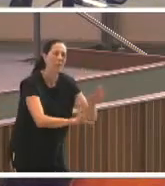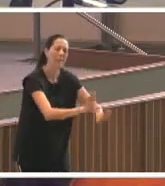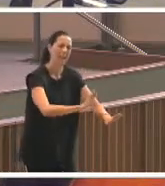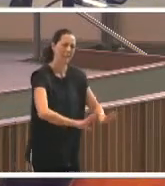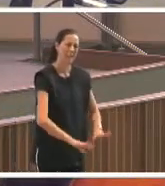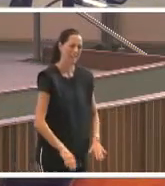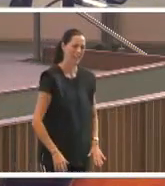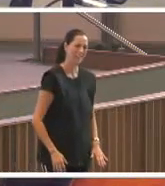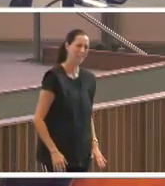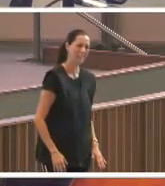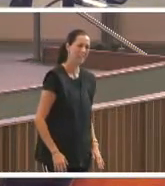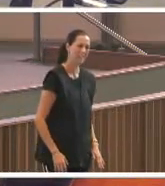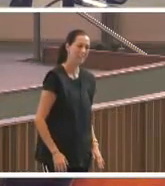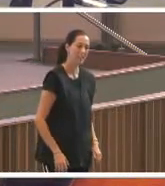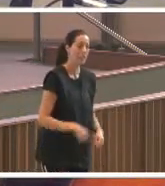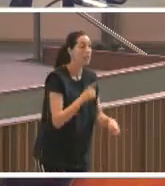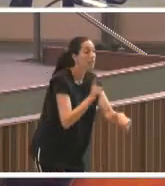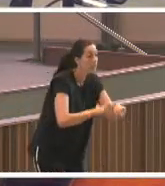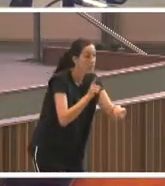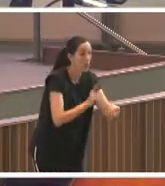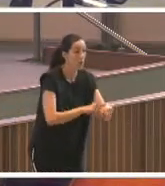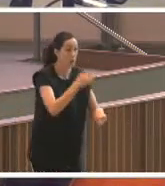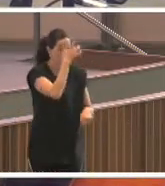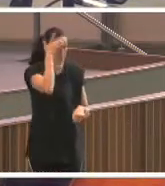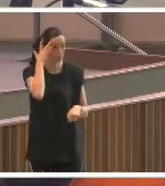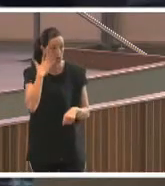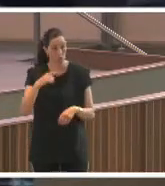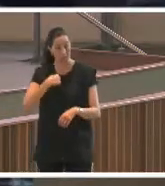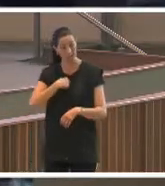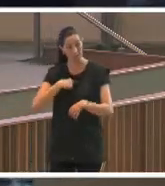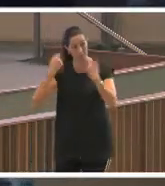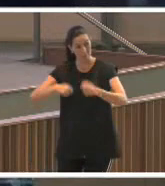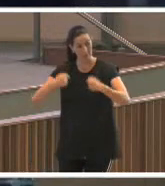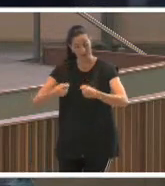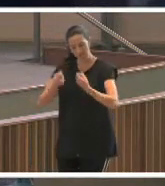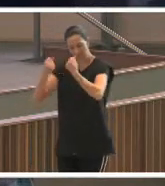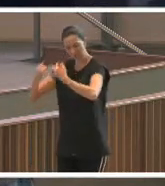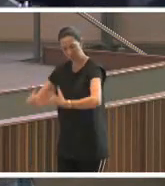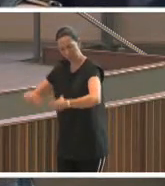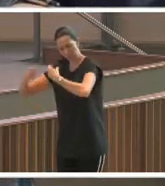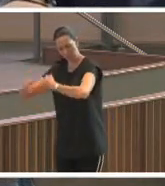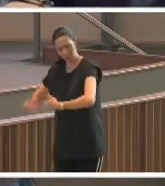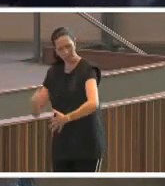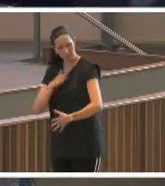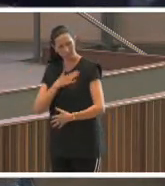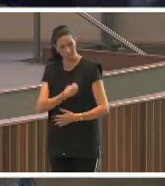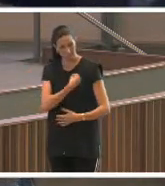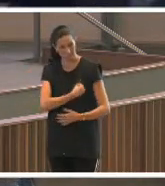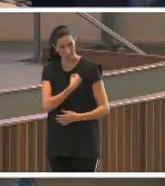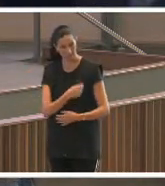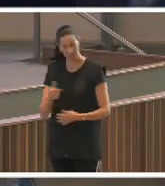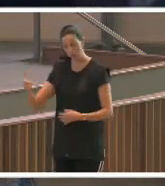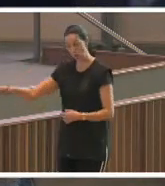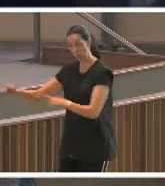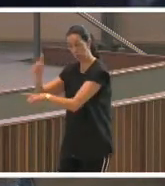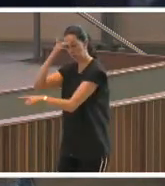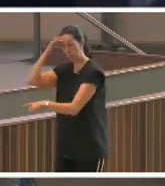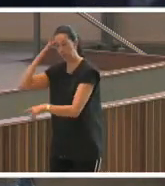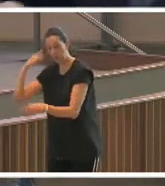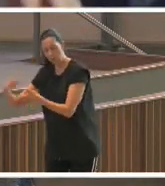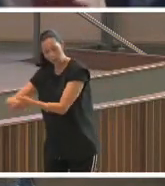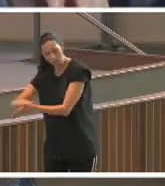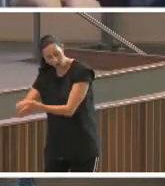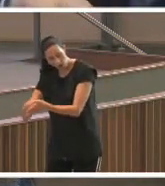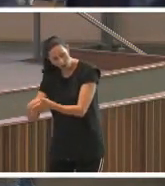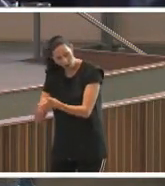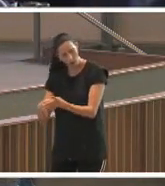com o Senhor, crescer no poder do Espírito Santo, é crescer quando nós estamos orando, é quando nós estamos ministrando,